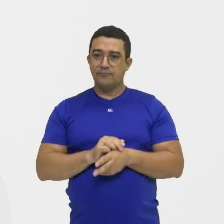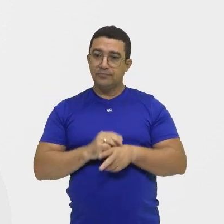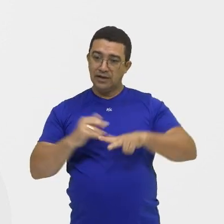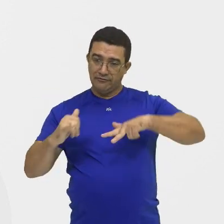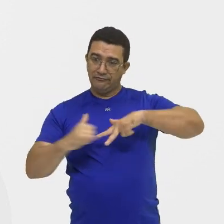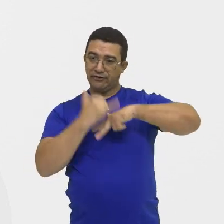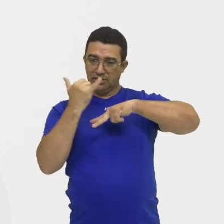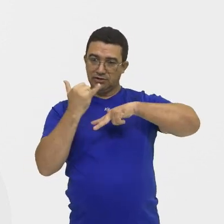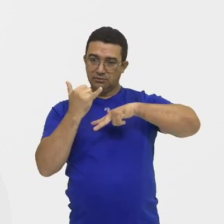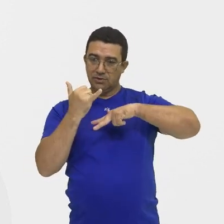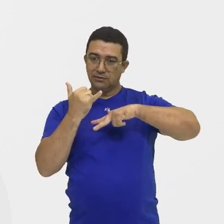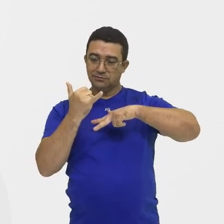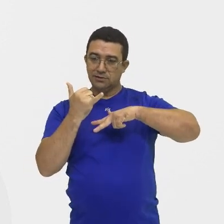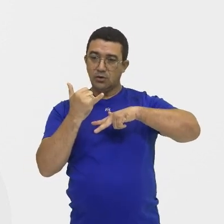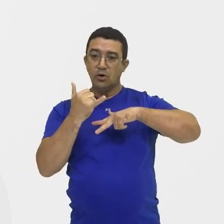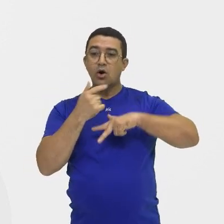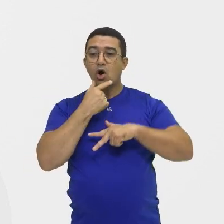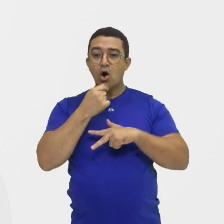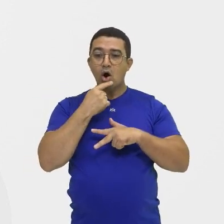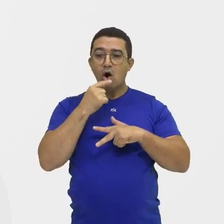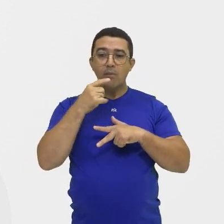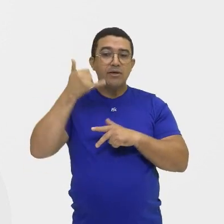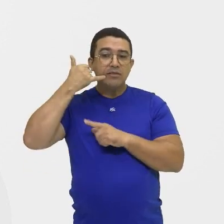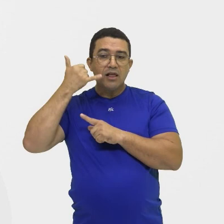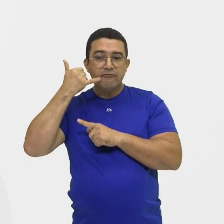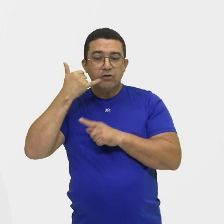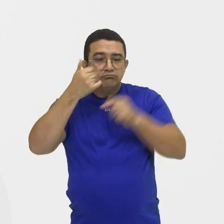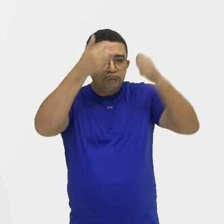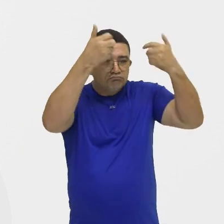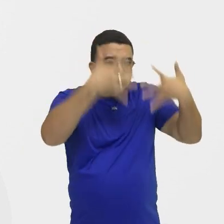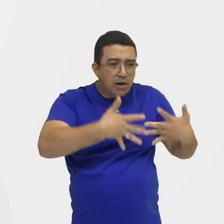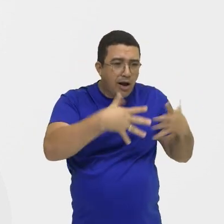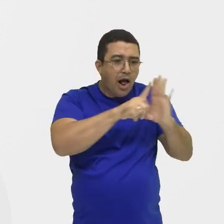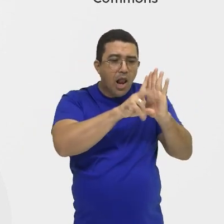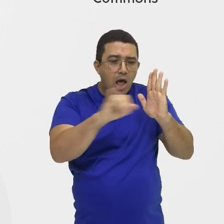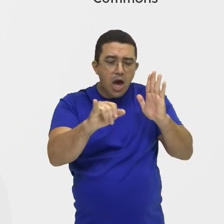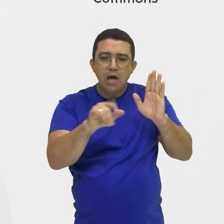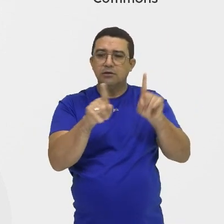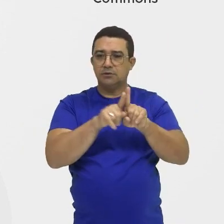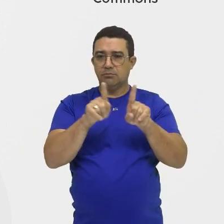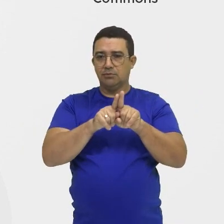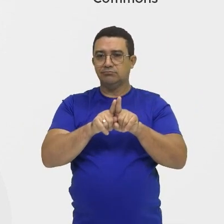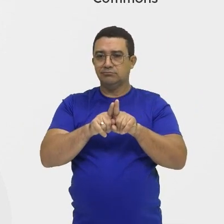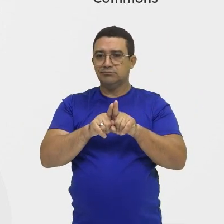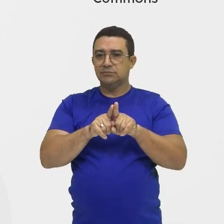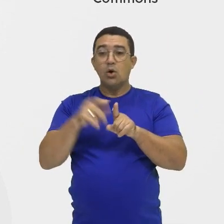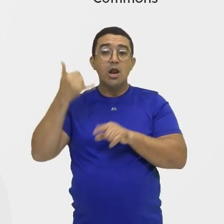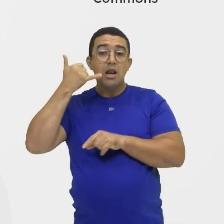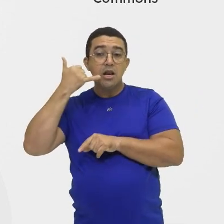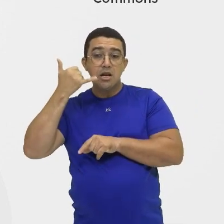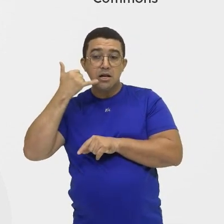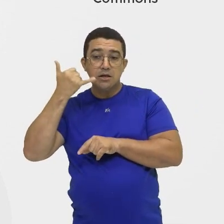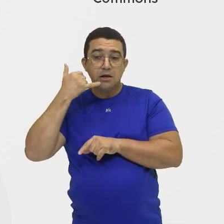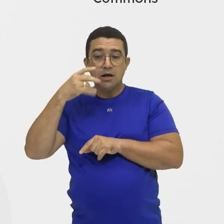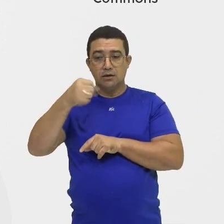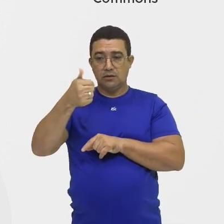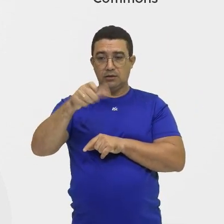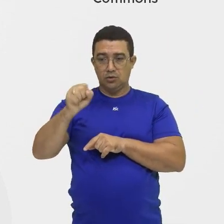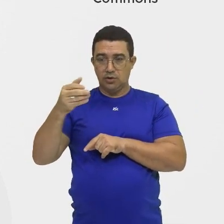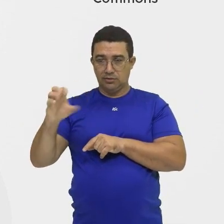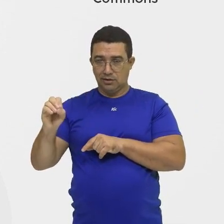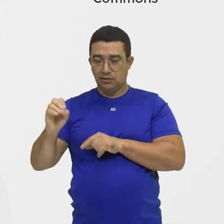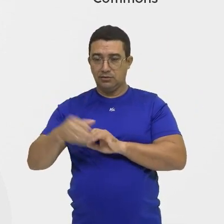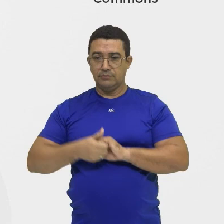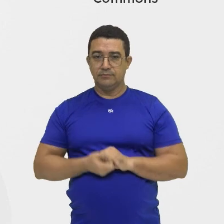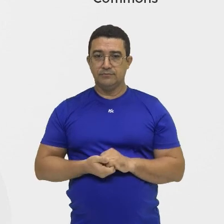o atendente vai te dar informações sobre leis e sobre campanhas. Então, você vai ligar o 180,